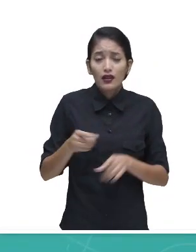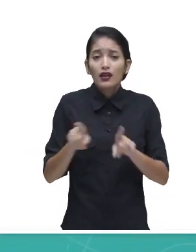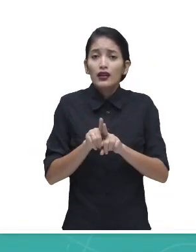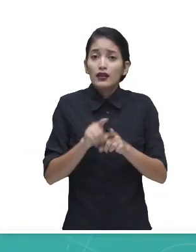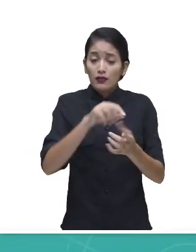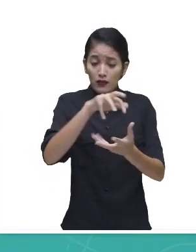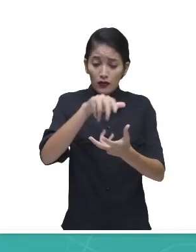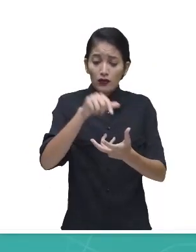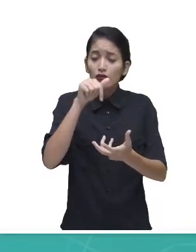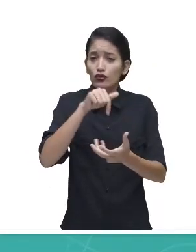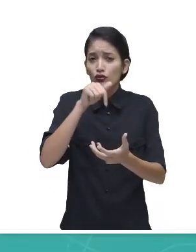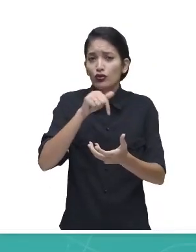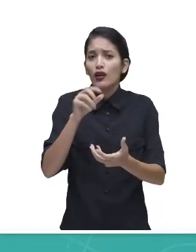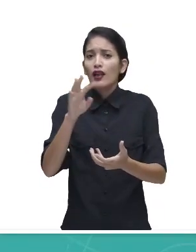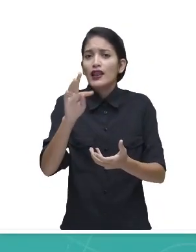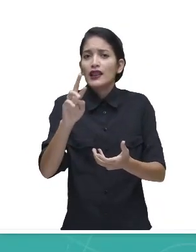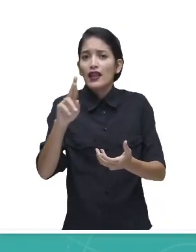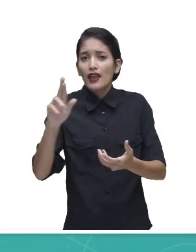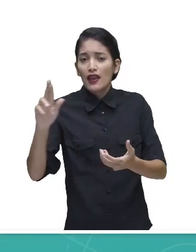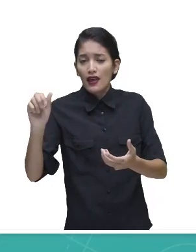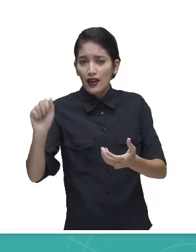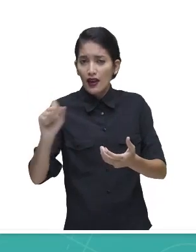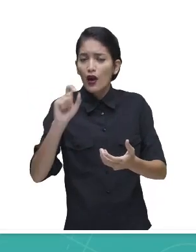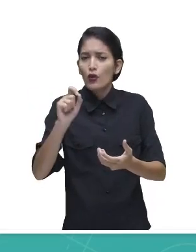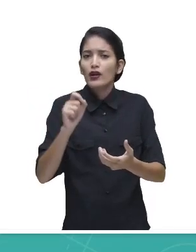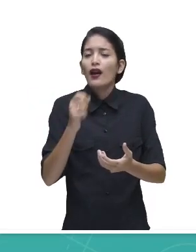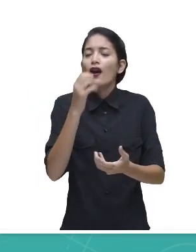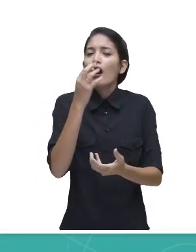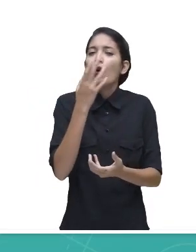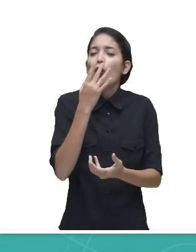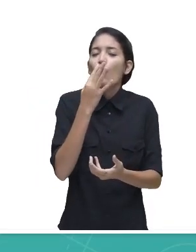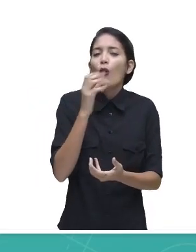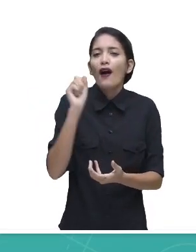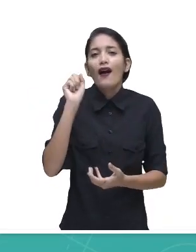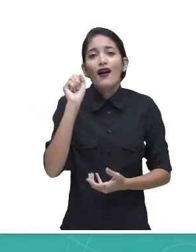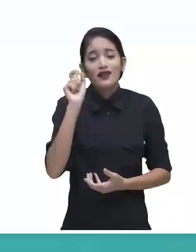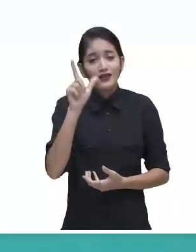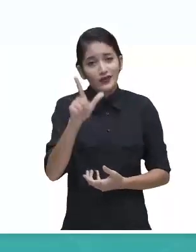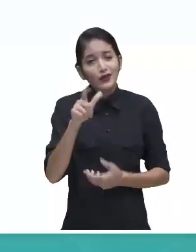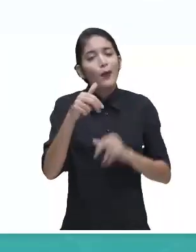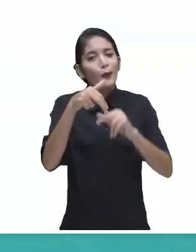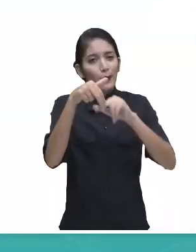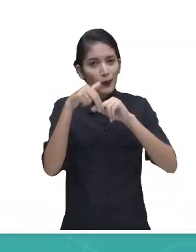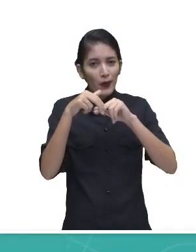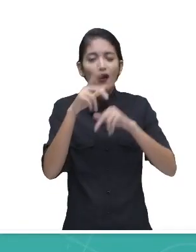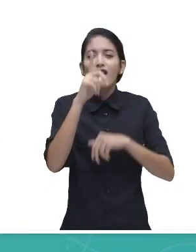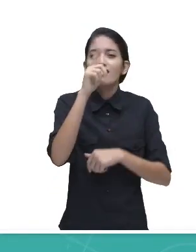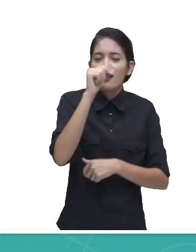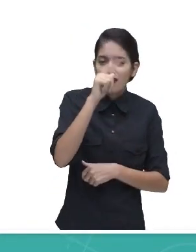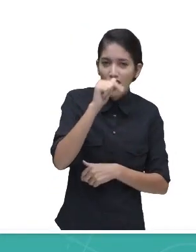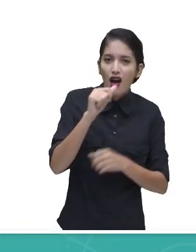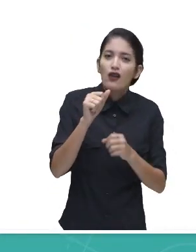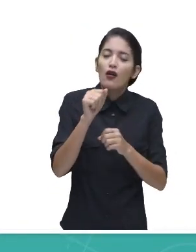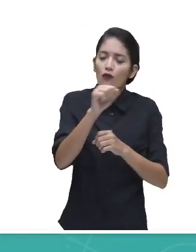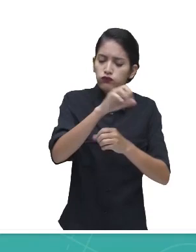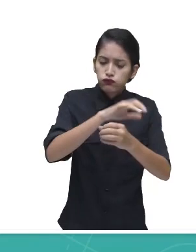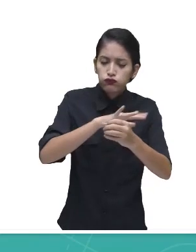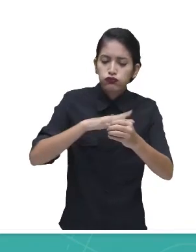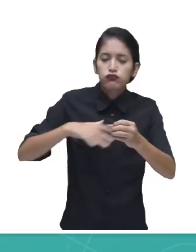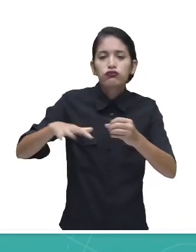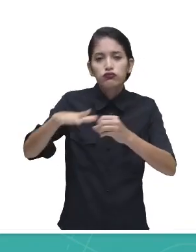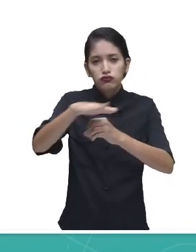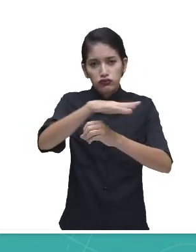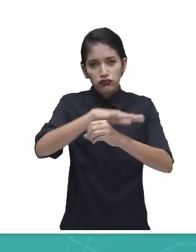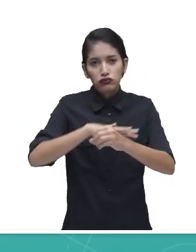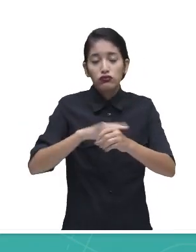planeta, apesar de ser chamado Terra, ele é azul, predominantemente por conta da grande quantidade de água que possui,